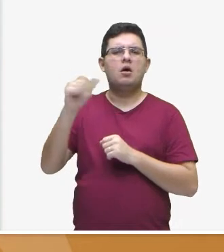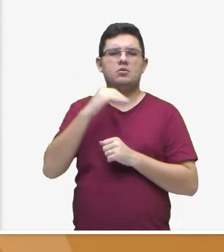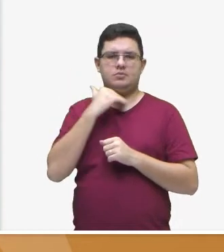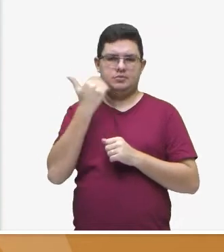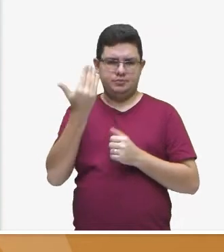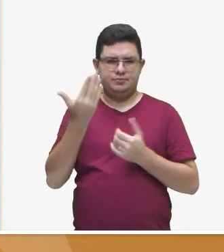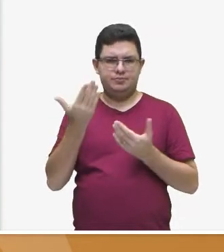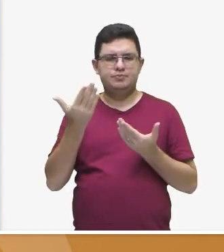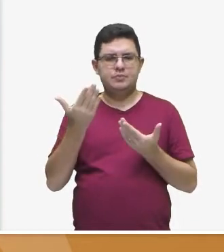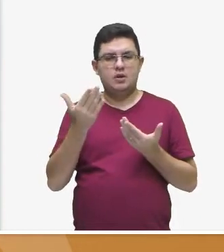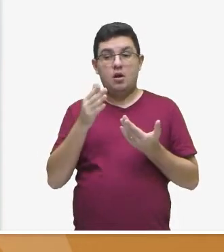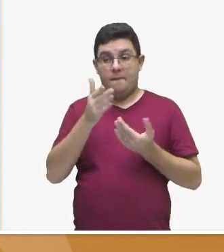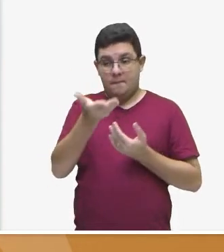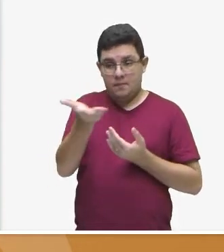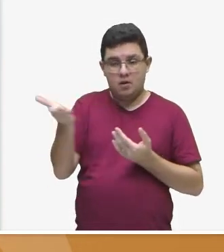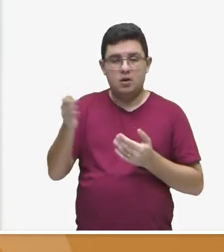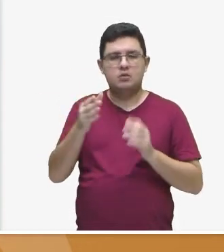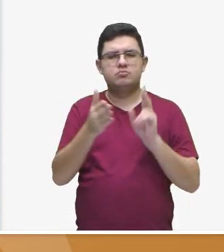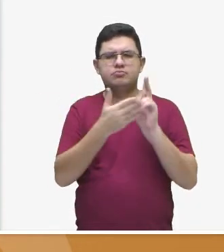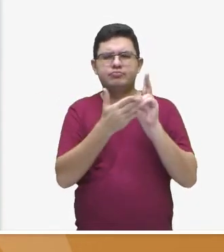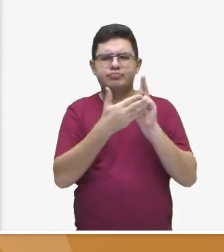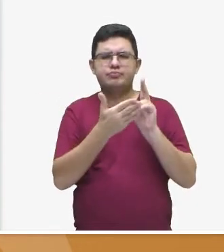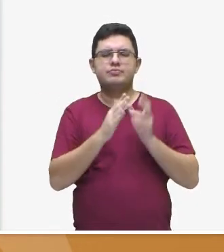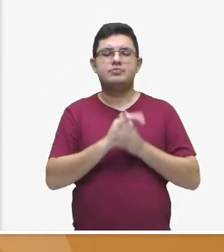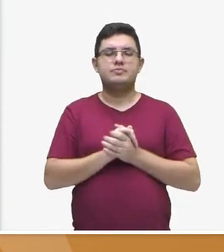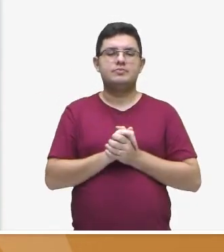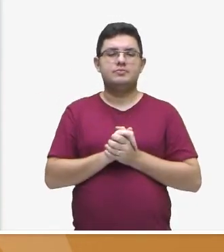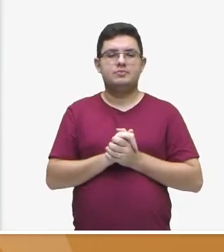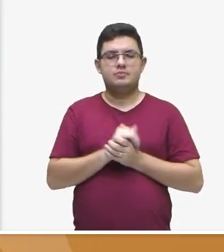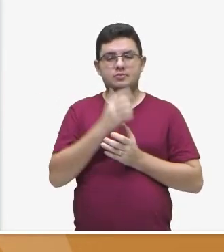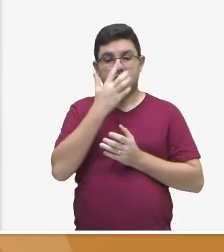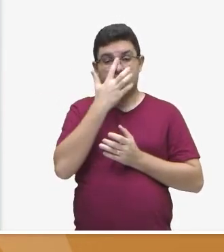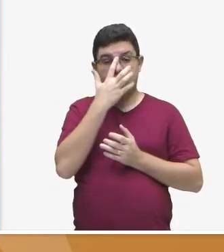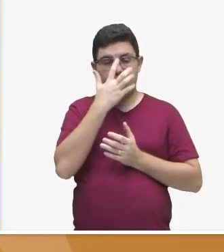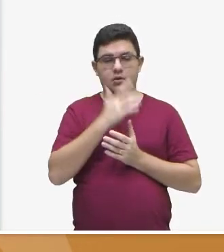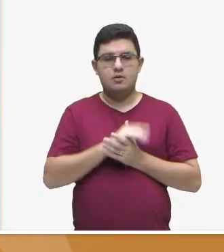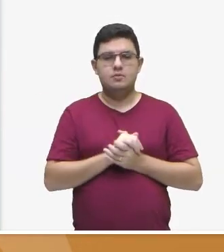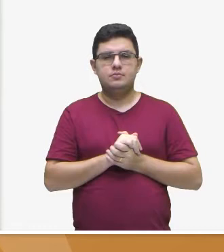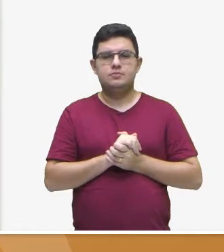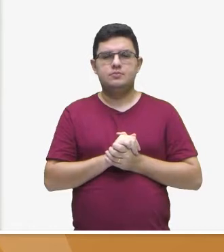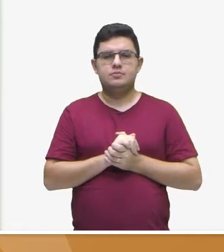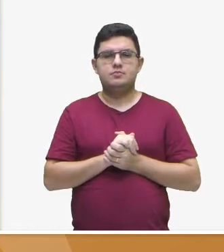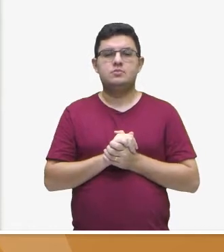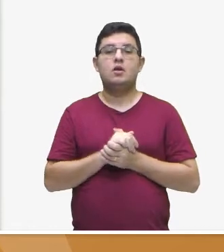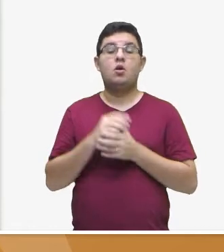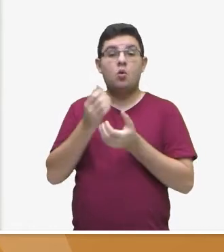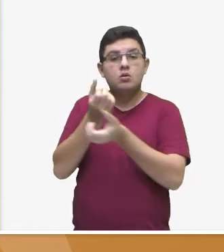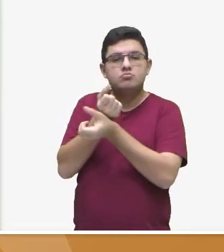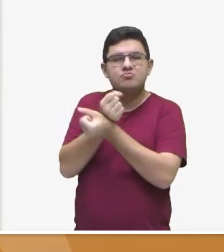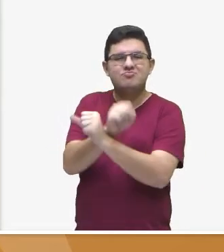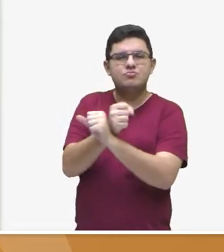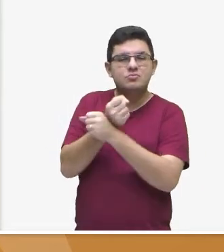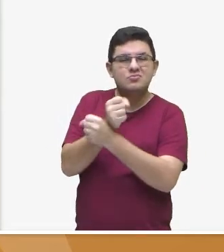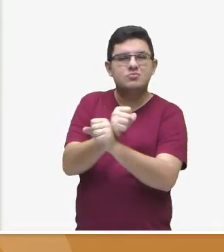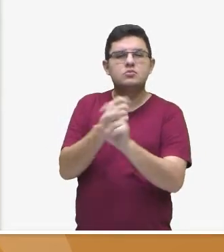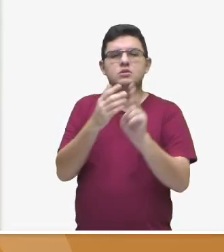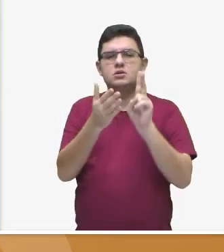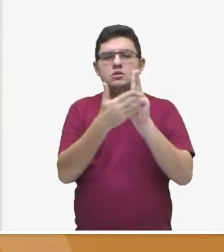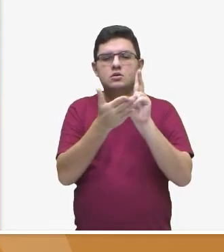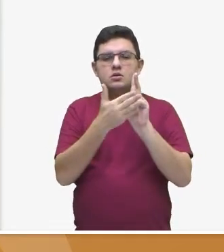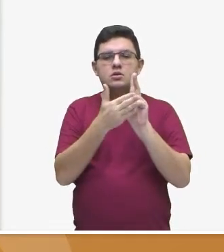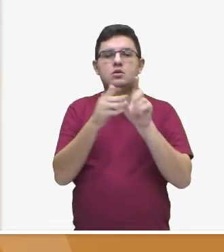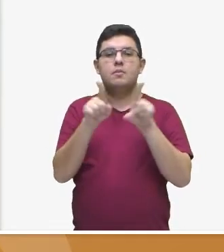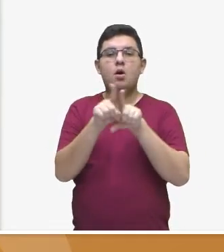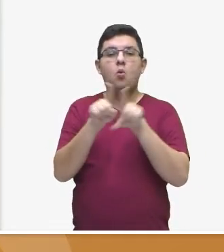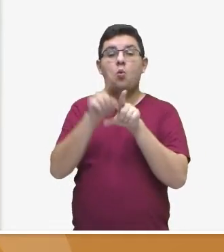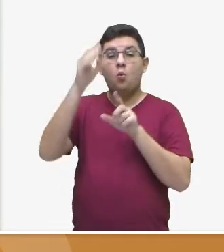dos indígenas para a utilização de sua mão de obra e de seu conhecimento para explorar a terra.